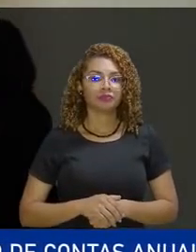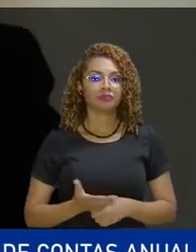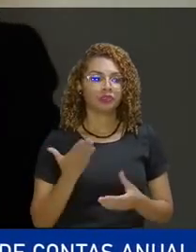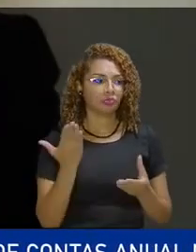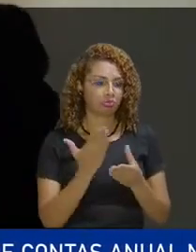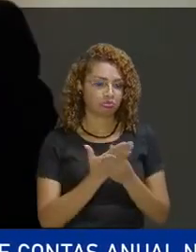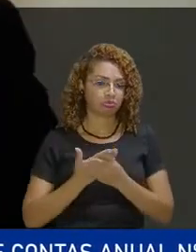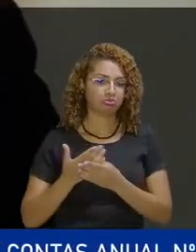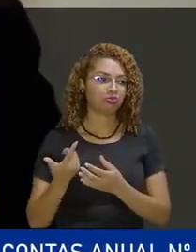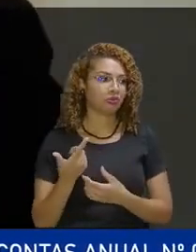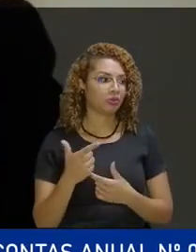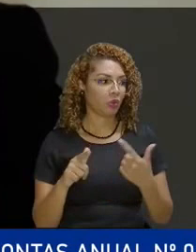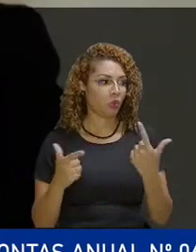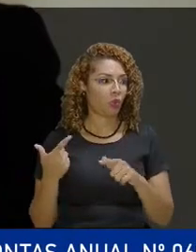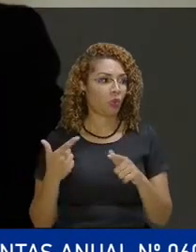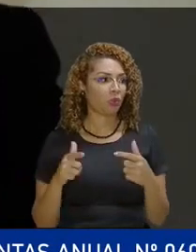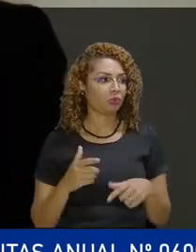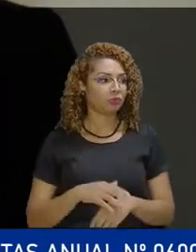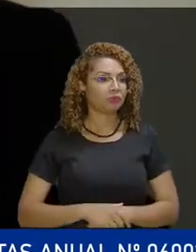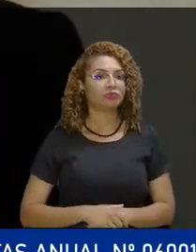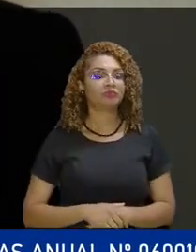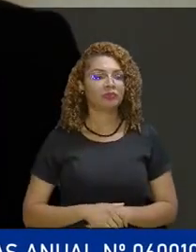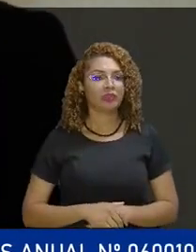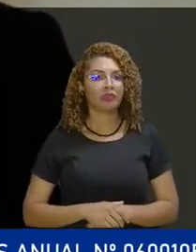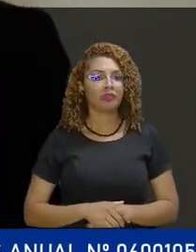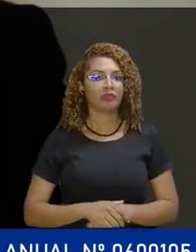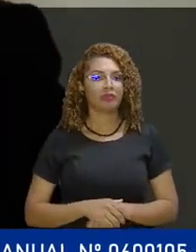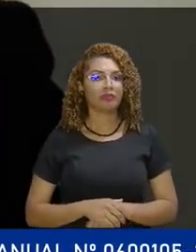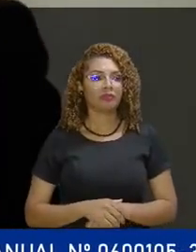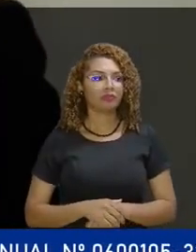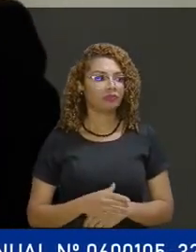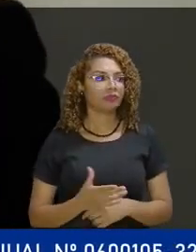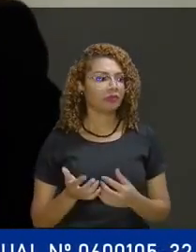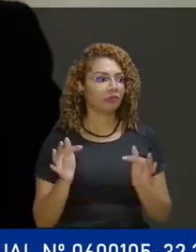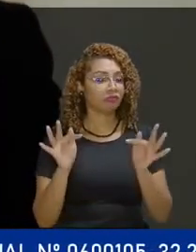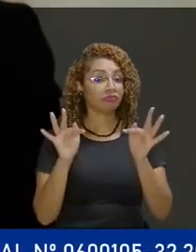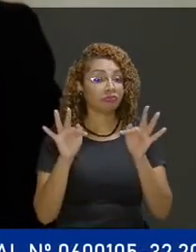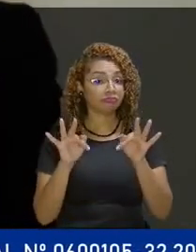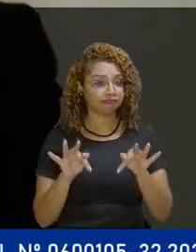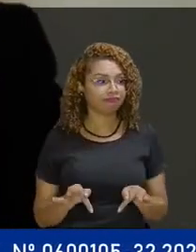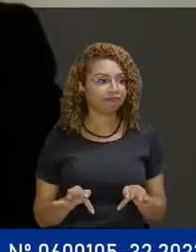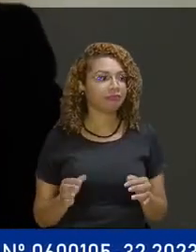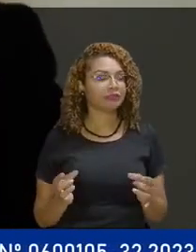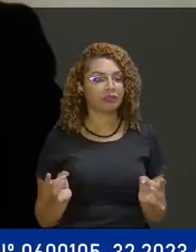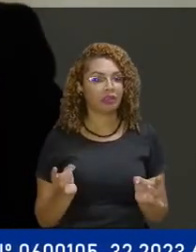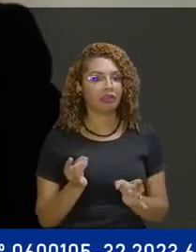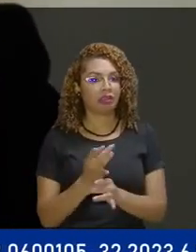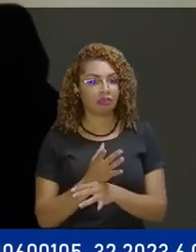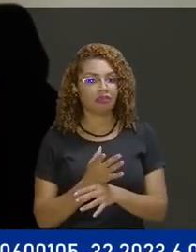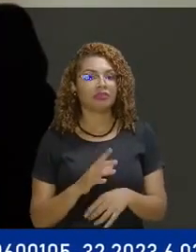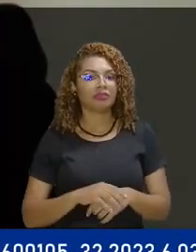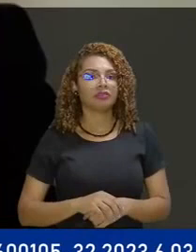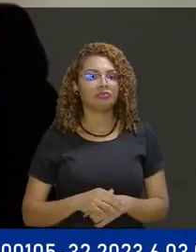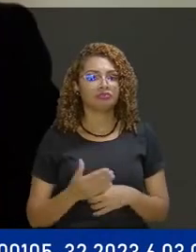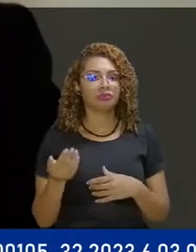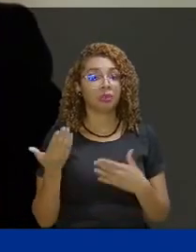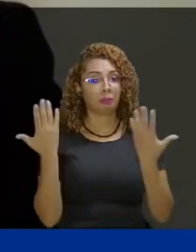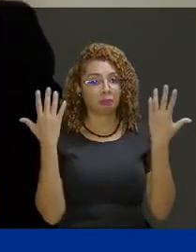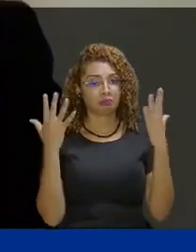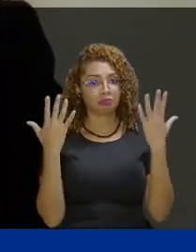processos em pauta, de modo que eu declaro encerrada a nossa sessão Parabenizo o Paulo pelo